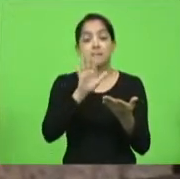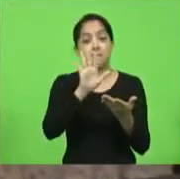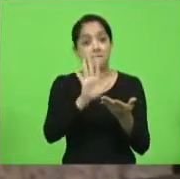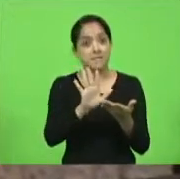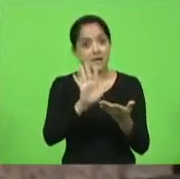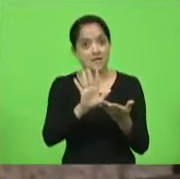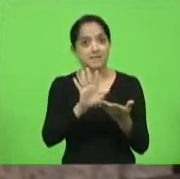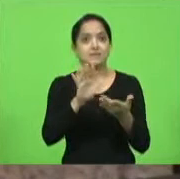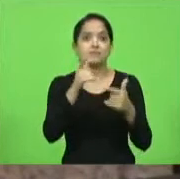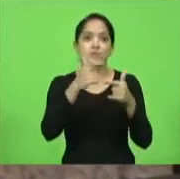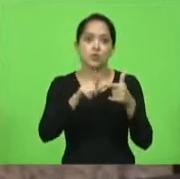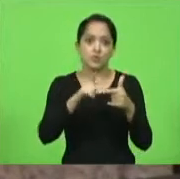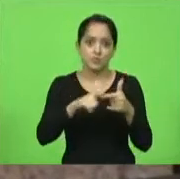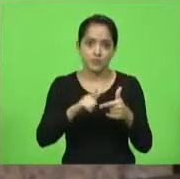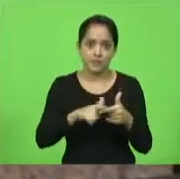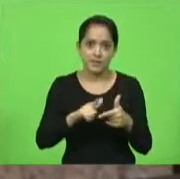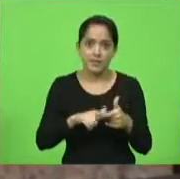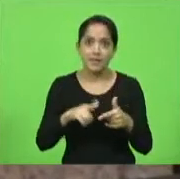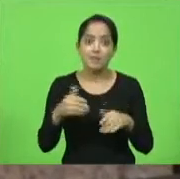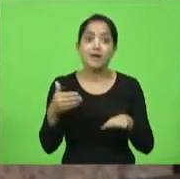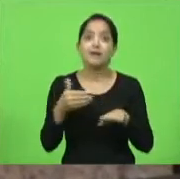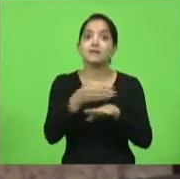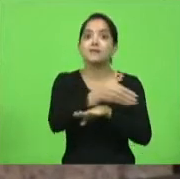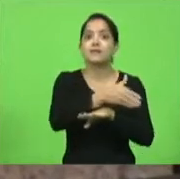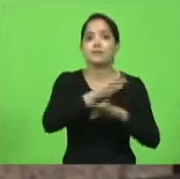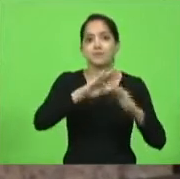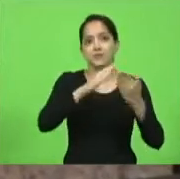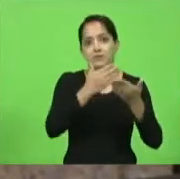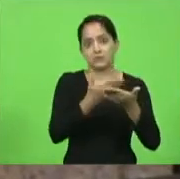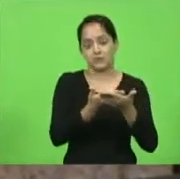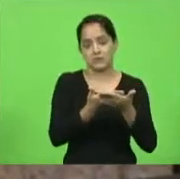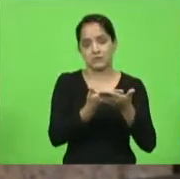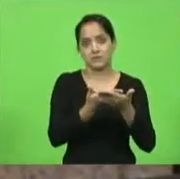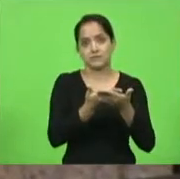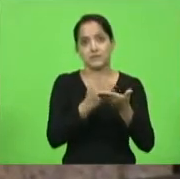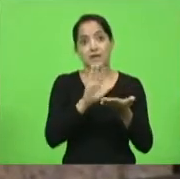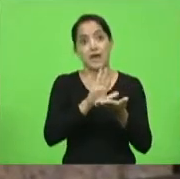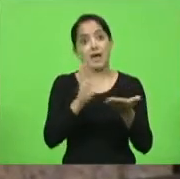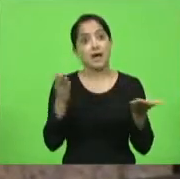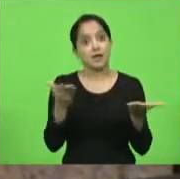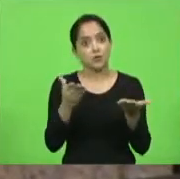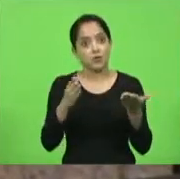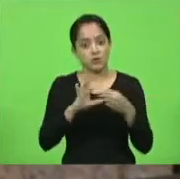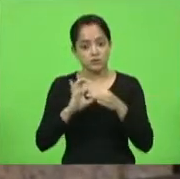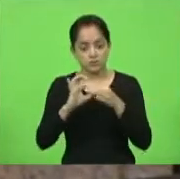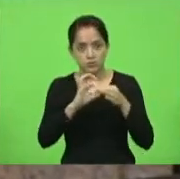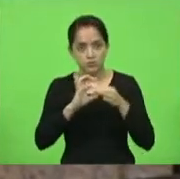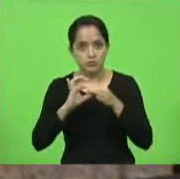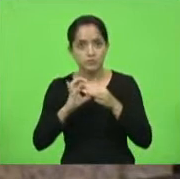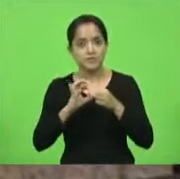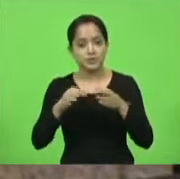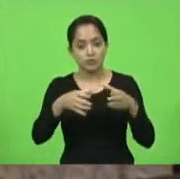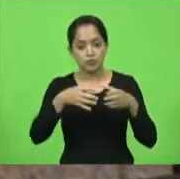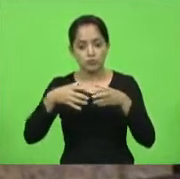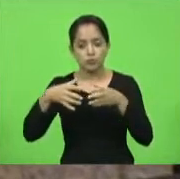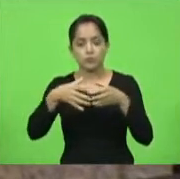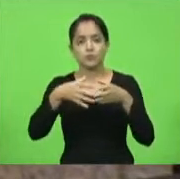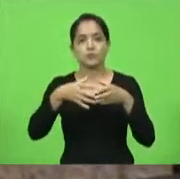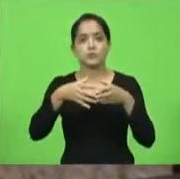acham problema ir para as escolas, eles agora se unem para